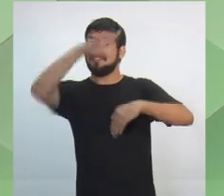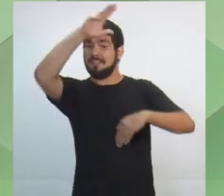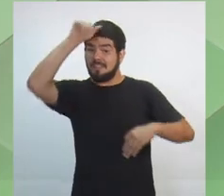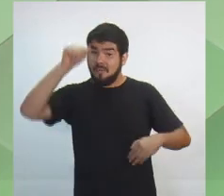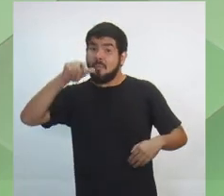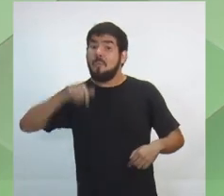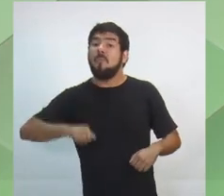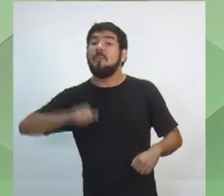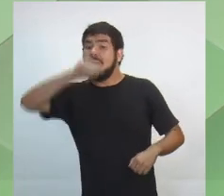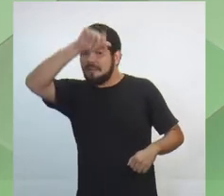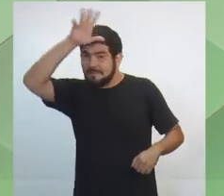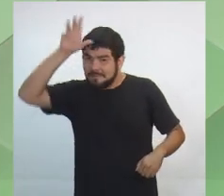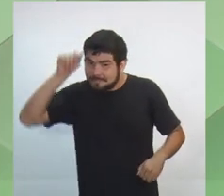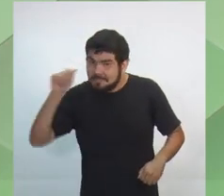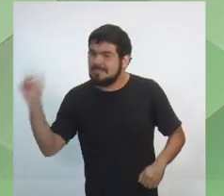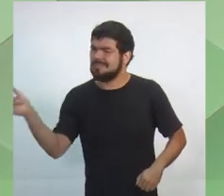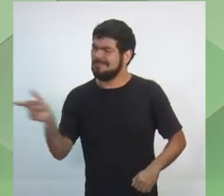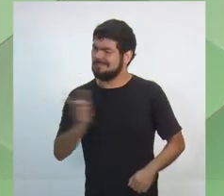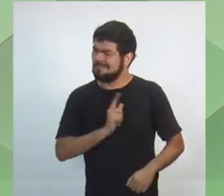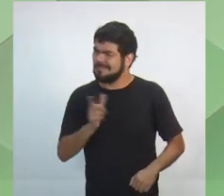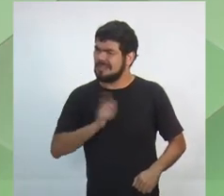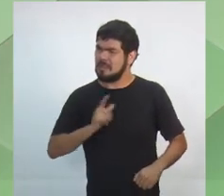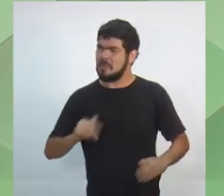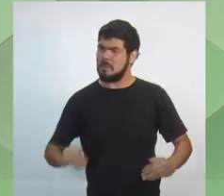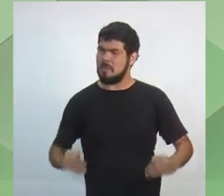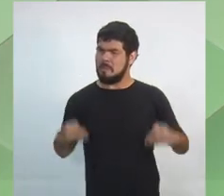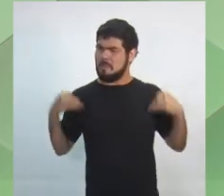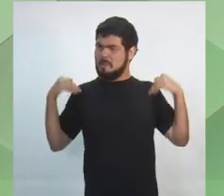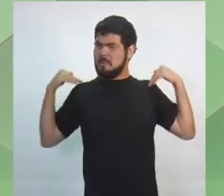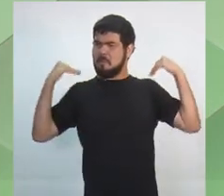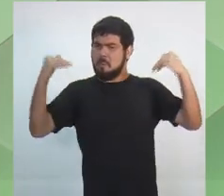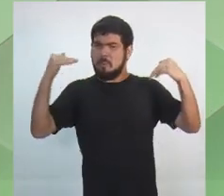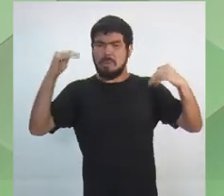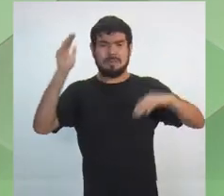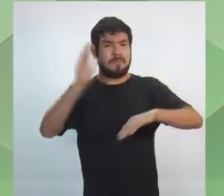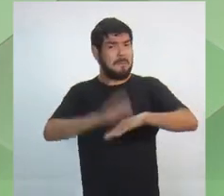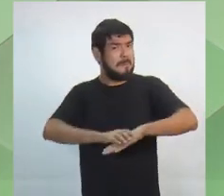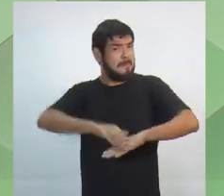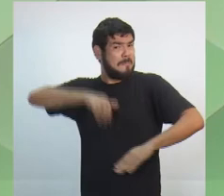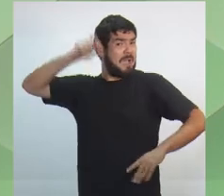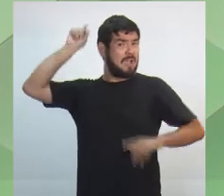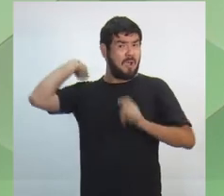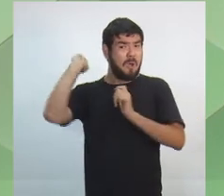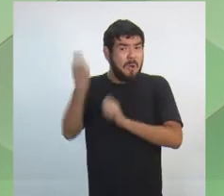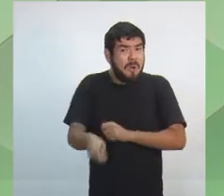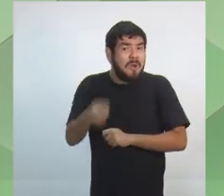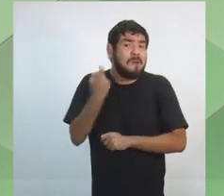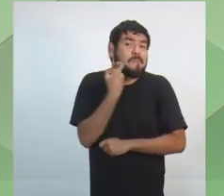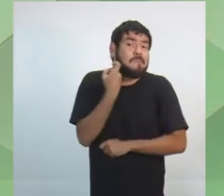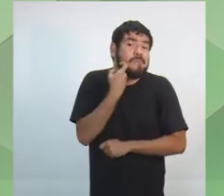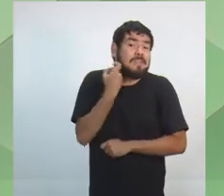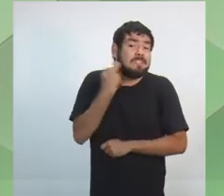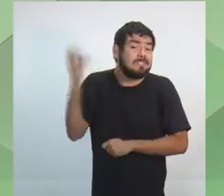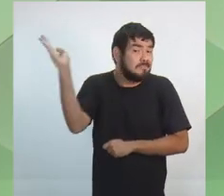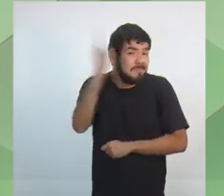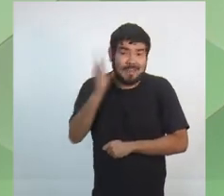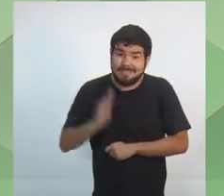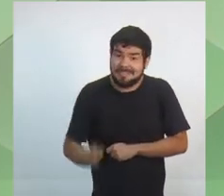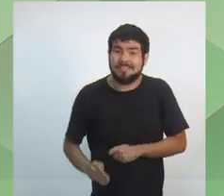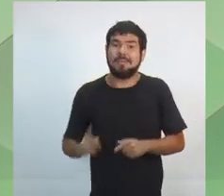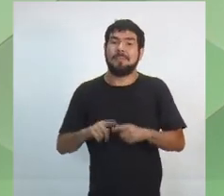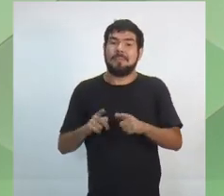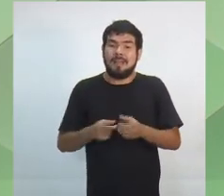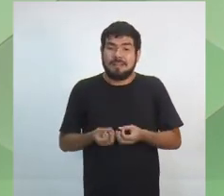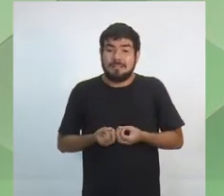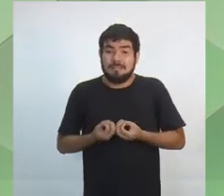de ser o maior produtor de pescado do Brasil. Para isso, nós precisamos investir na plantação de milho